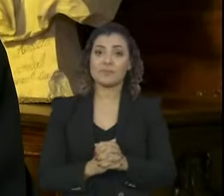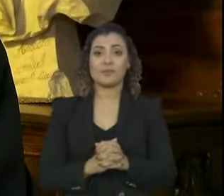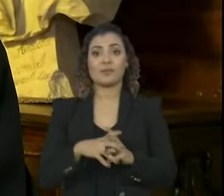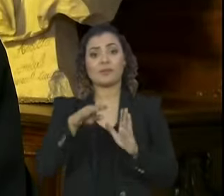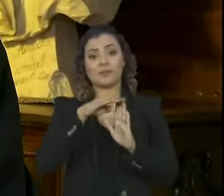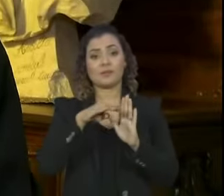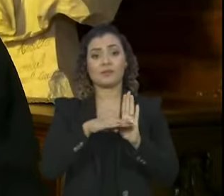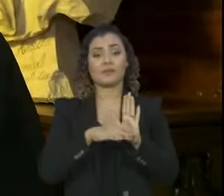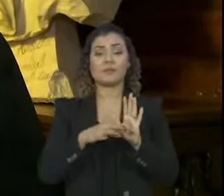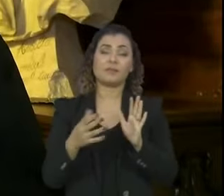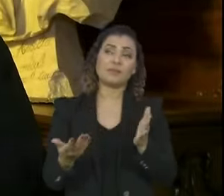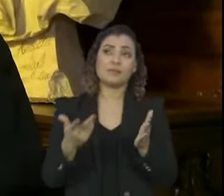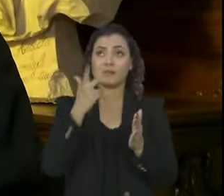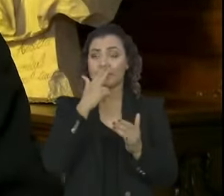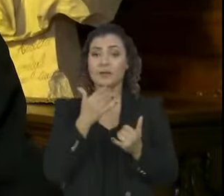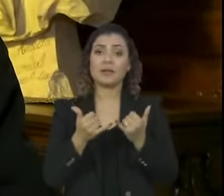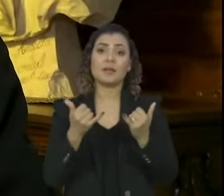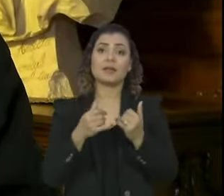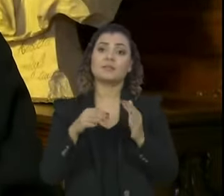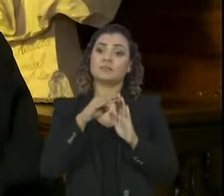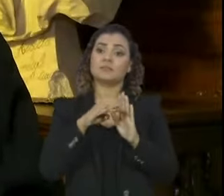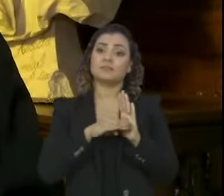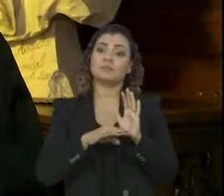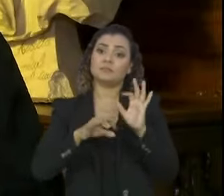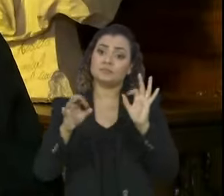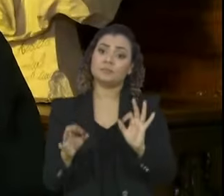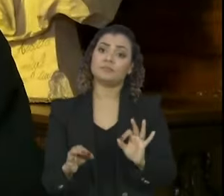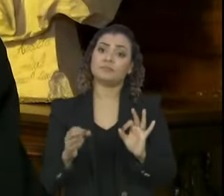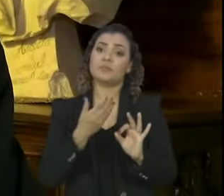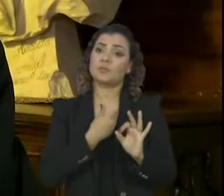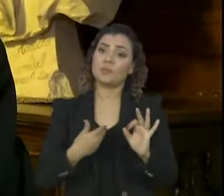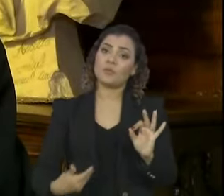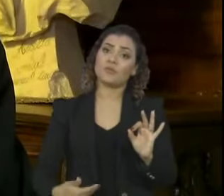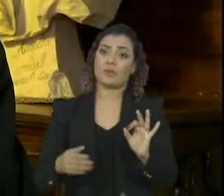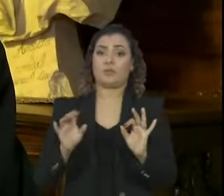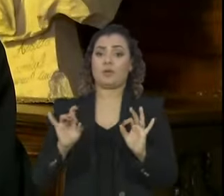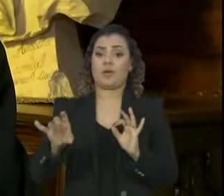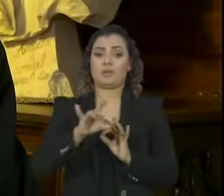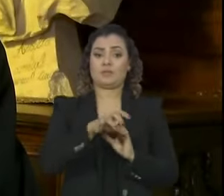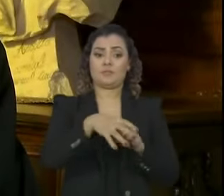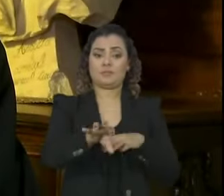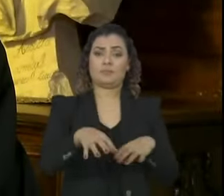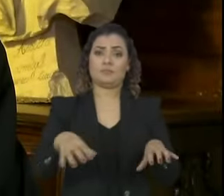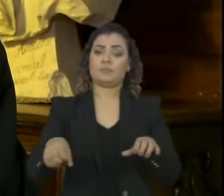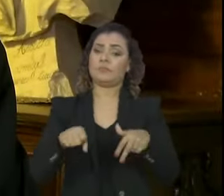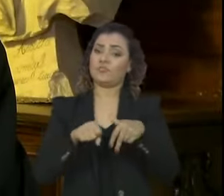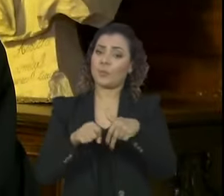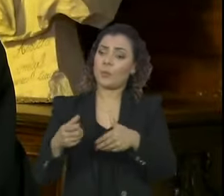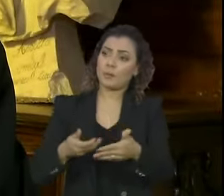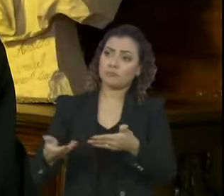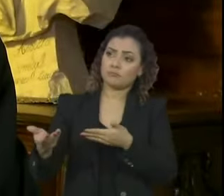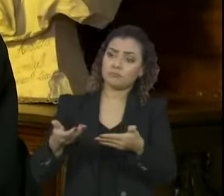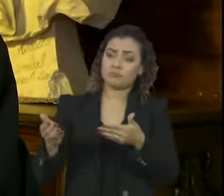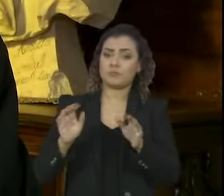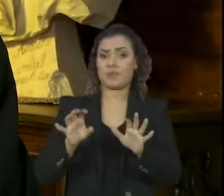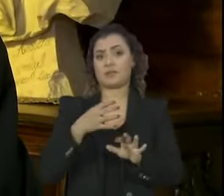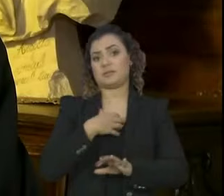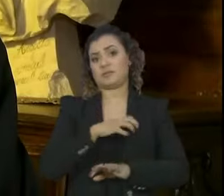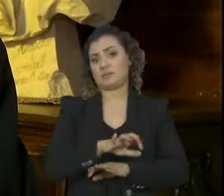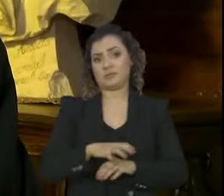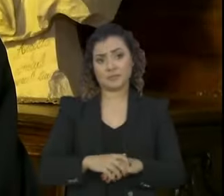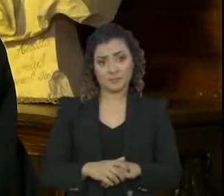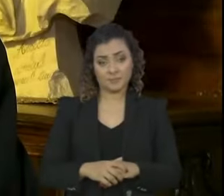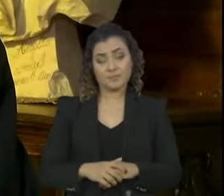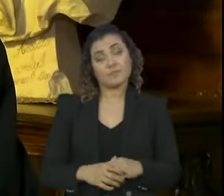de fatos vias Ordinárias se caso de governo para governo as vias diplomáticas assim por diante